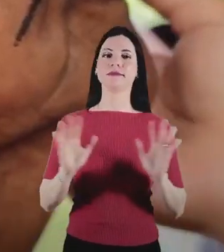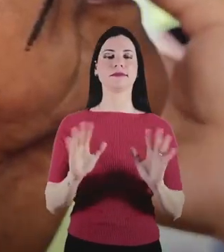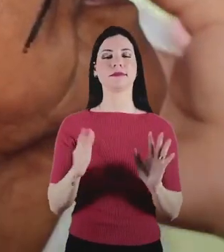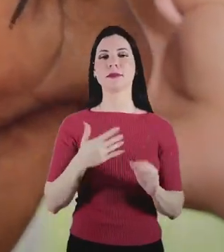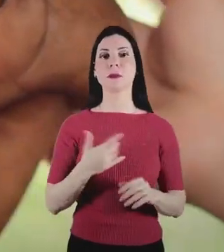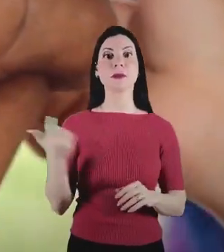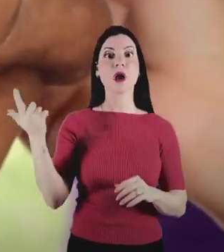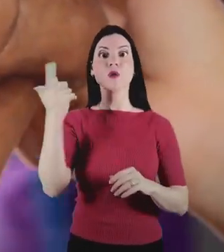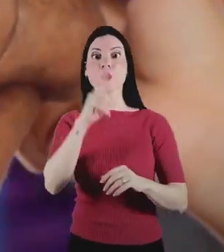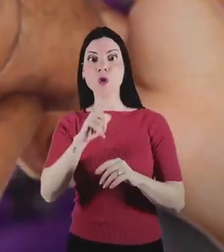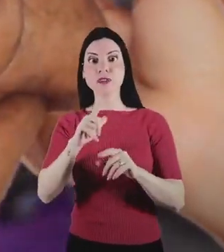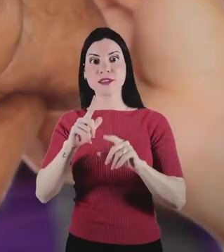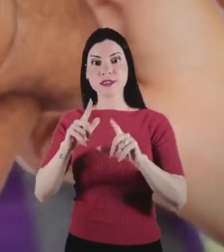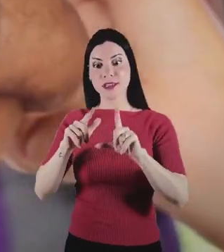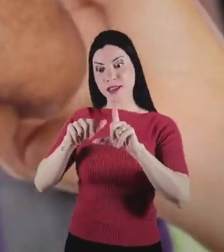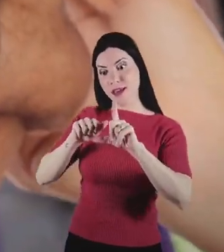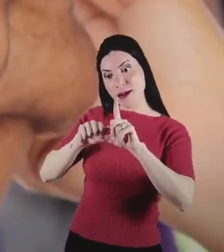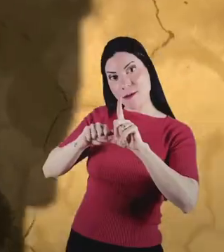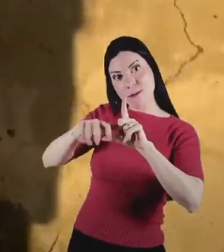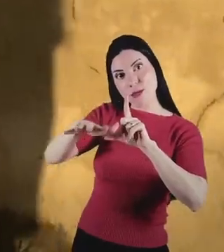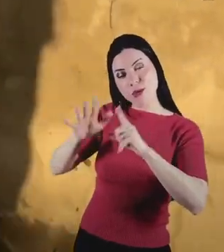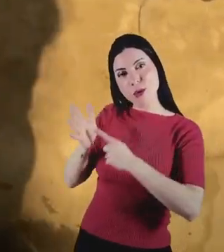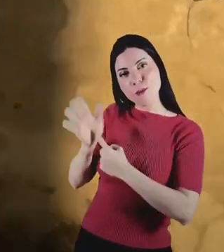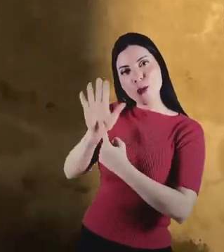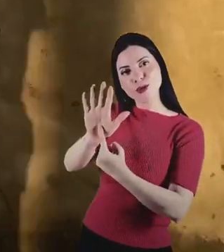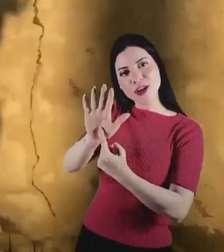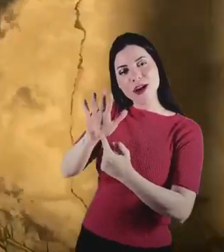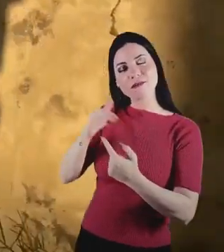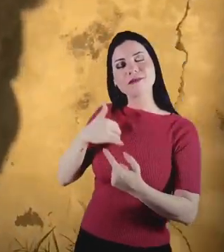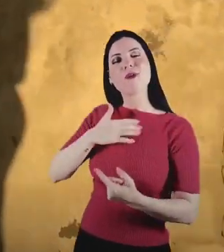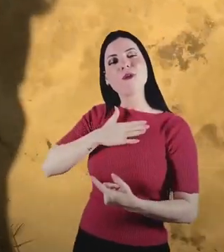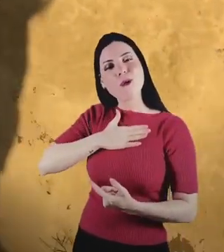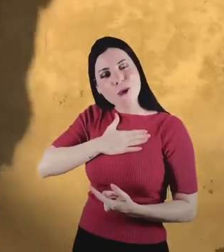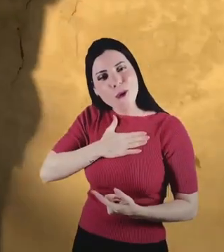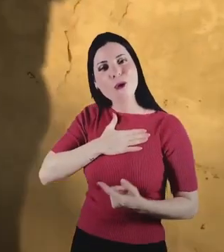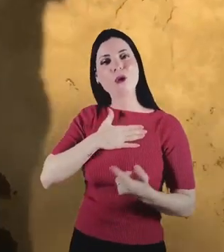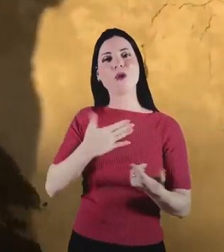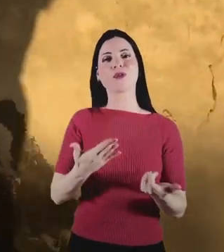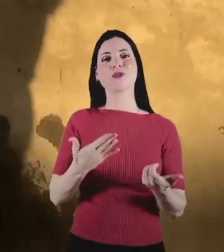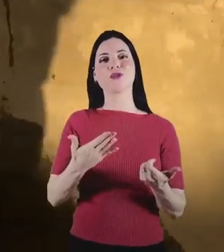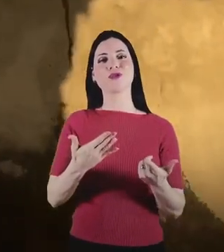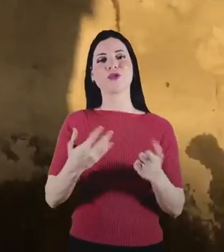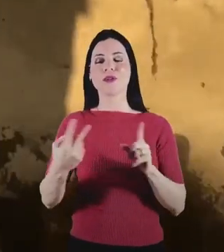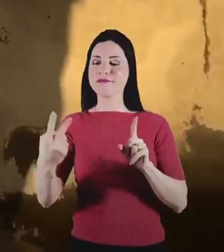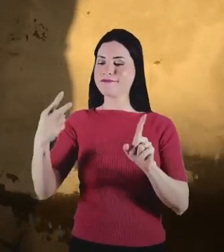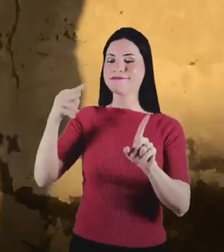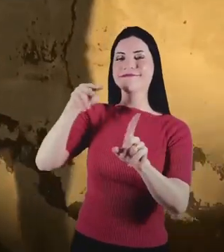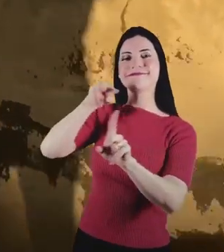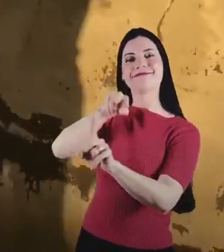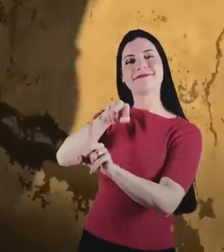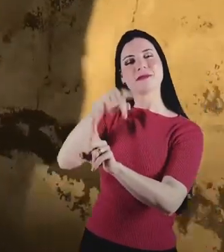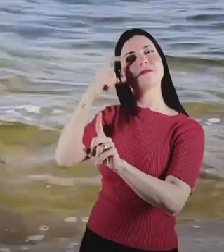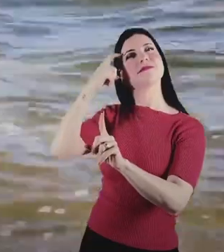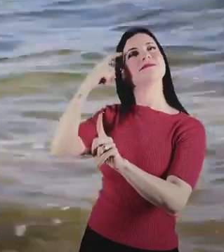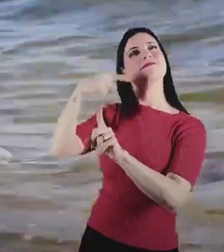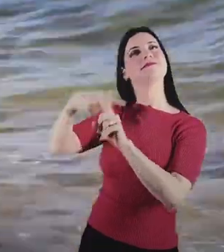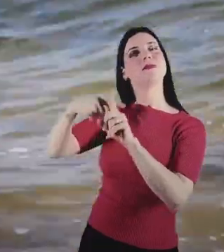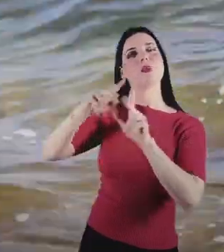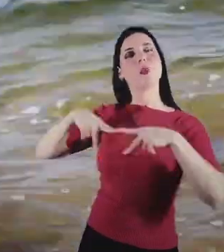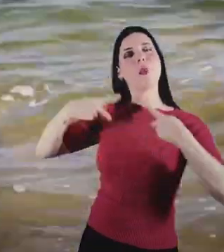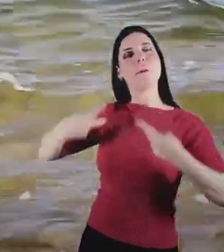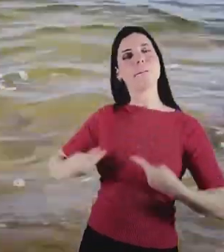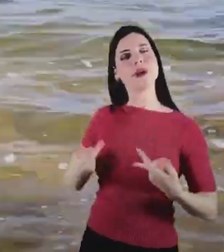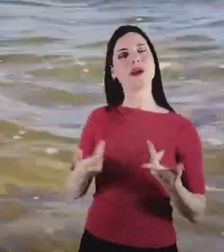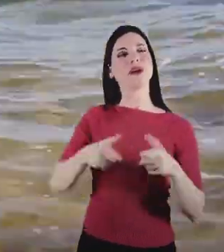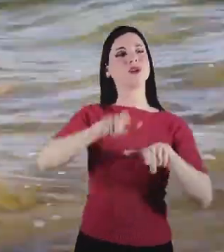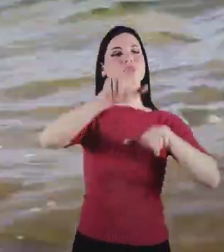para poder mostrar isso em imagens, eu gosto muito de trabalhar com esse lado otimista de